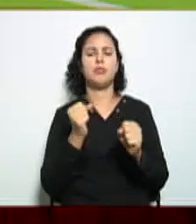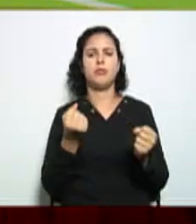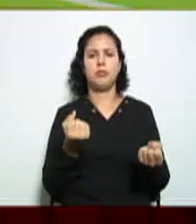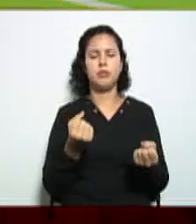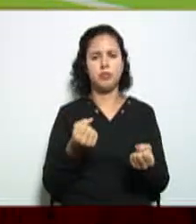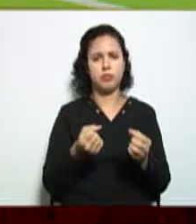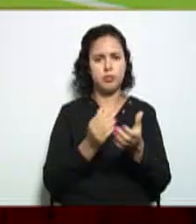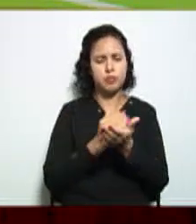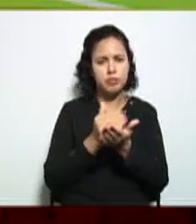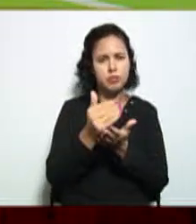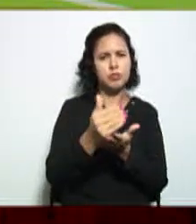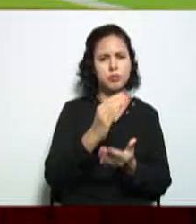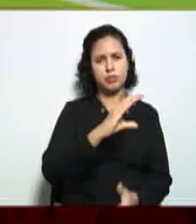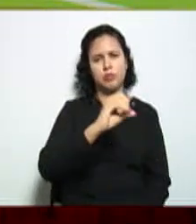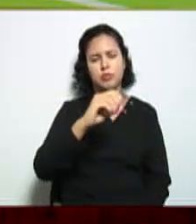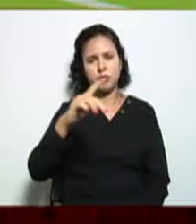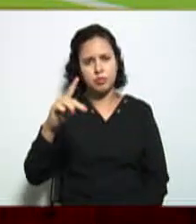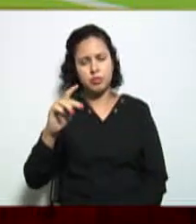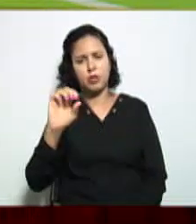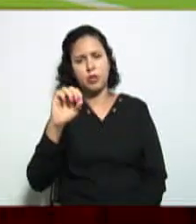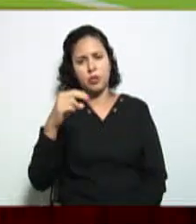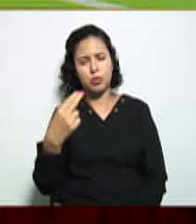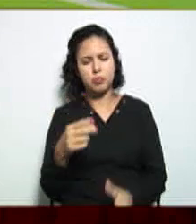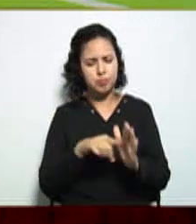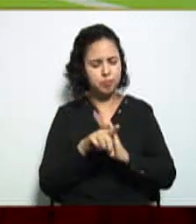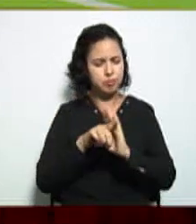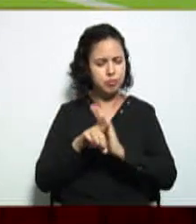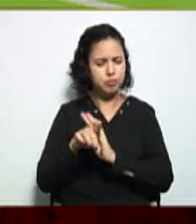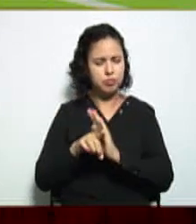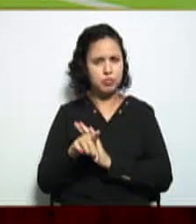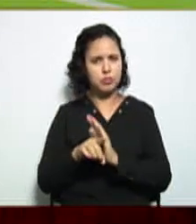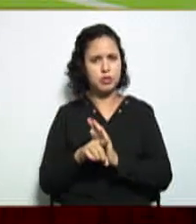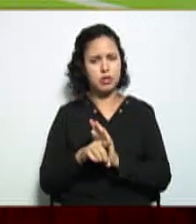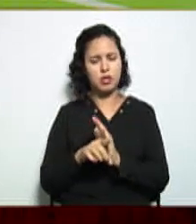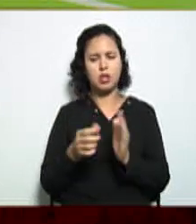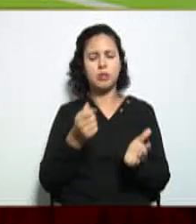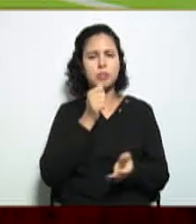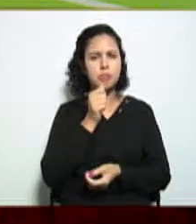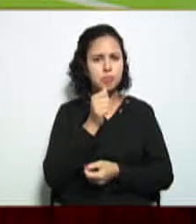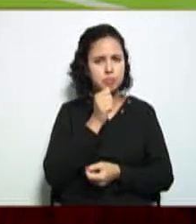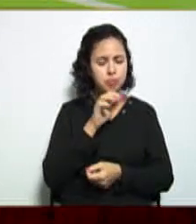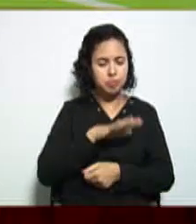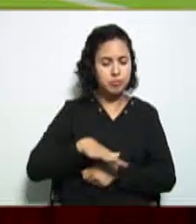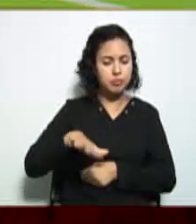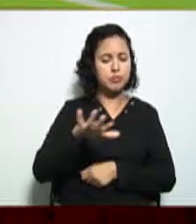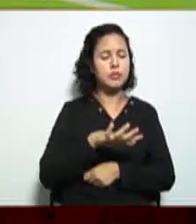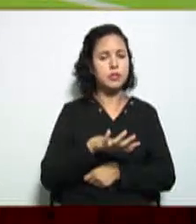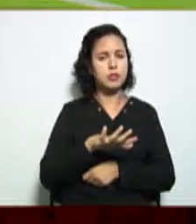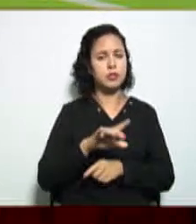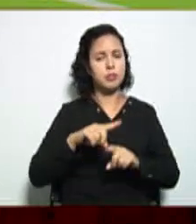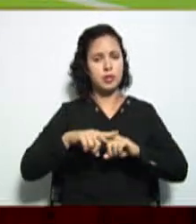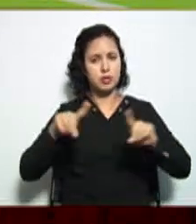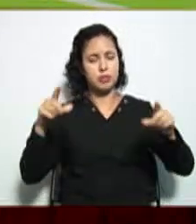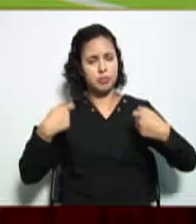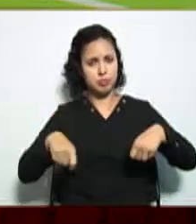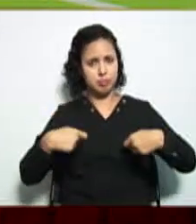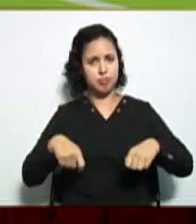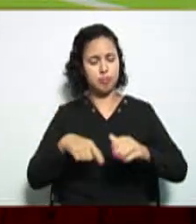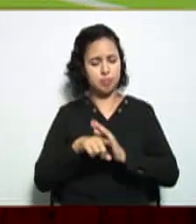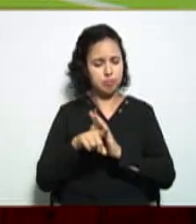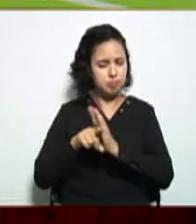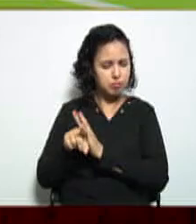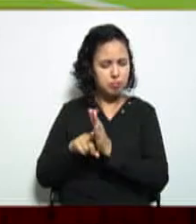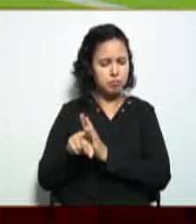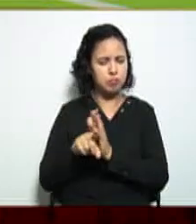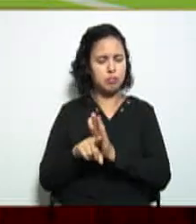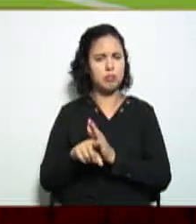áreas, ou eu posso analisar e ver como um nicho de mercado. Olha, não tem isso na minha região, mas eu tenho que verificar a viabilidade. Então, eu vou